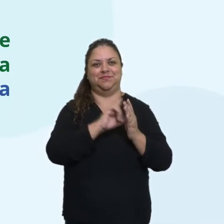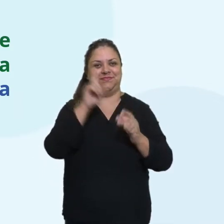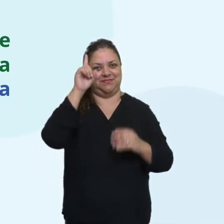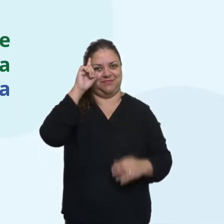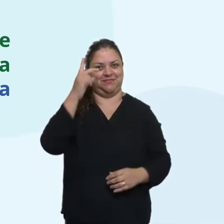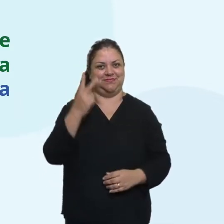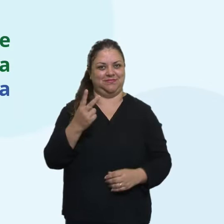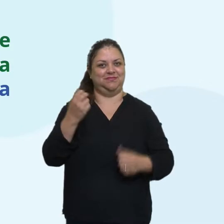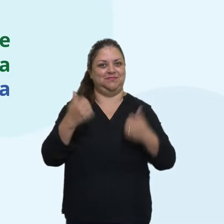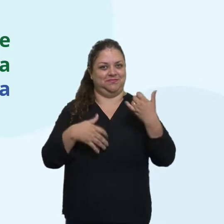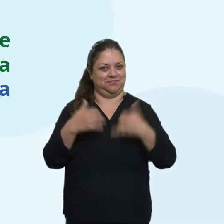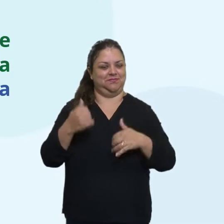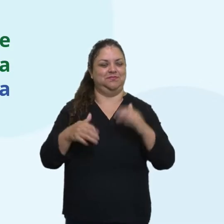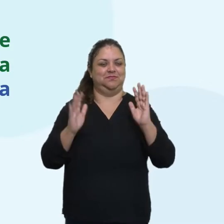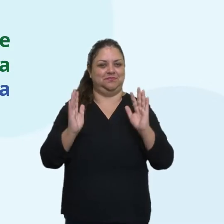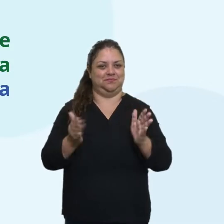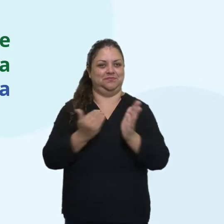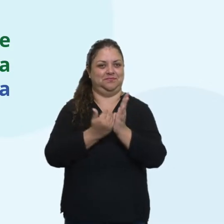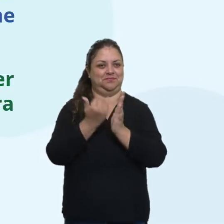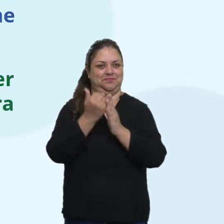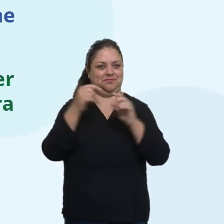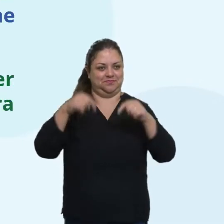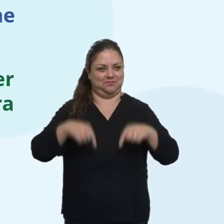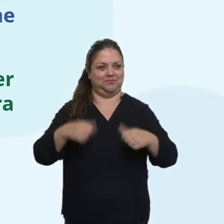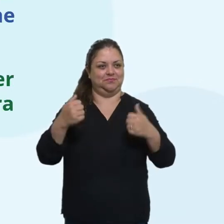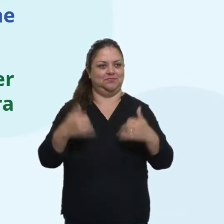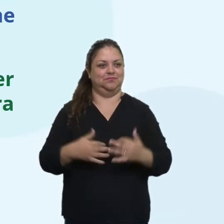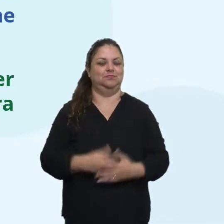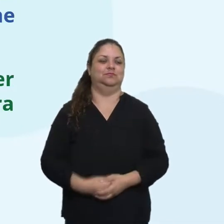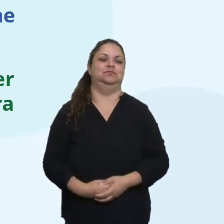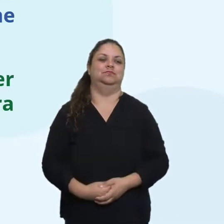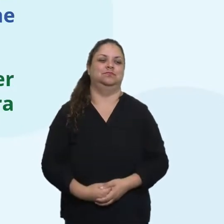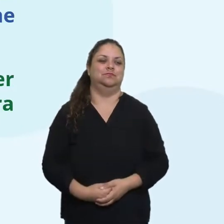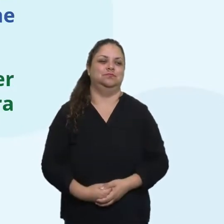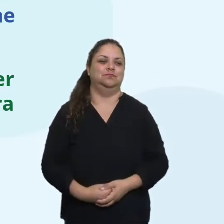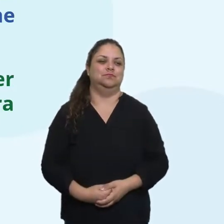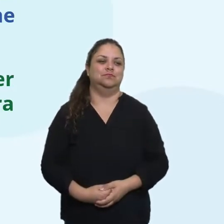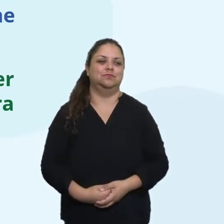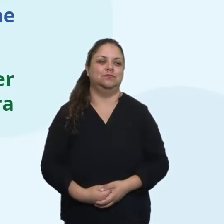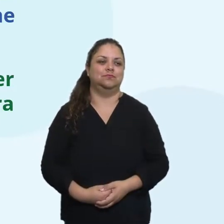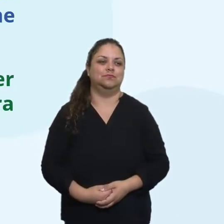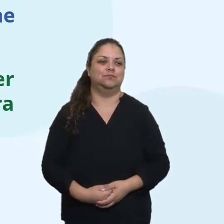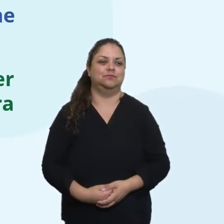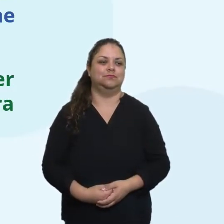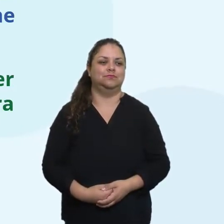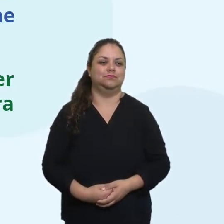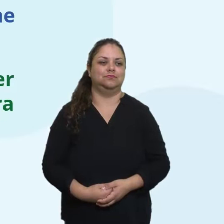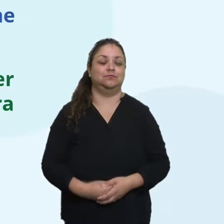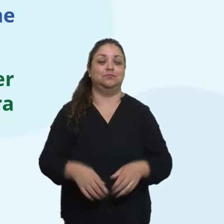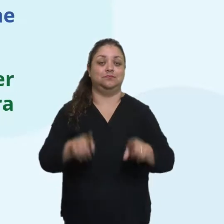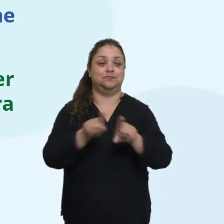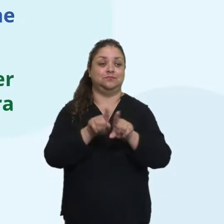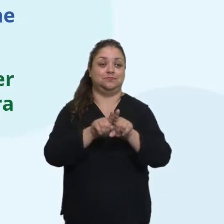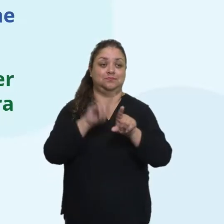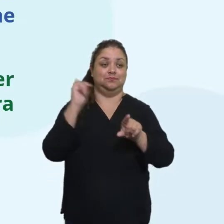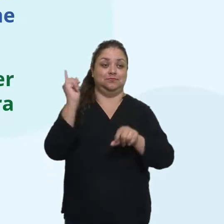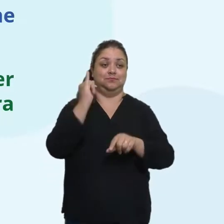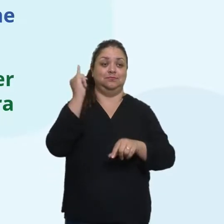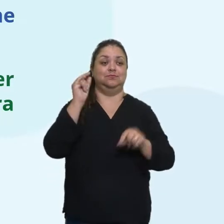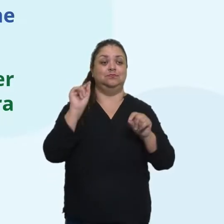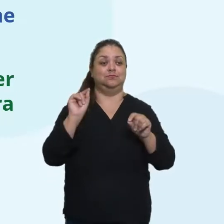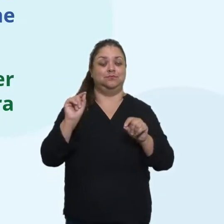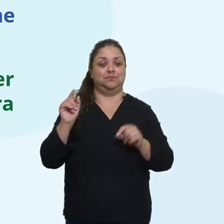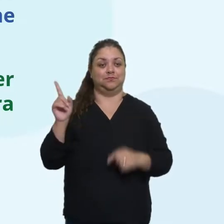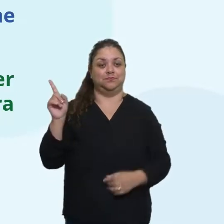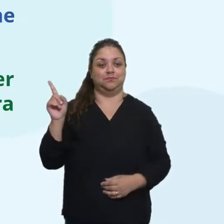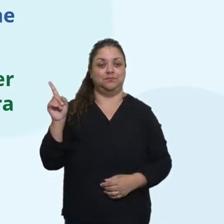dois 12 e a gente reforça aqui e ainda é importante né que os